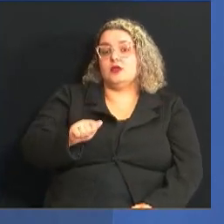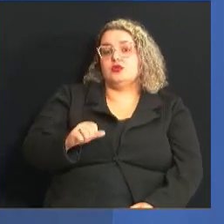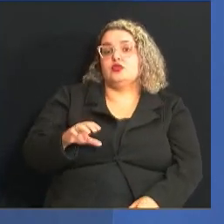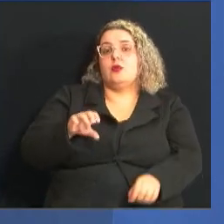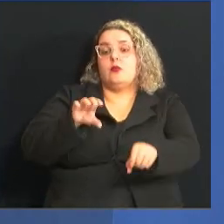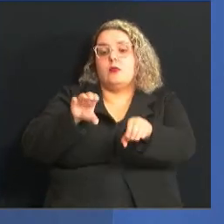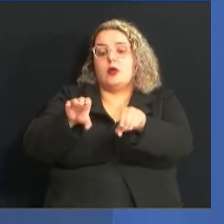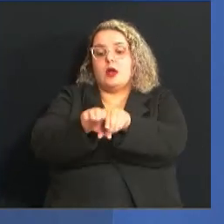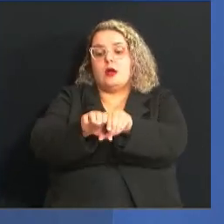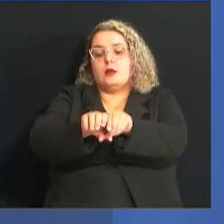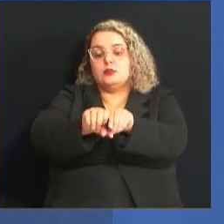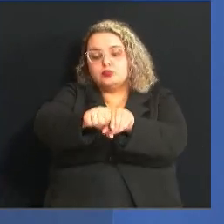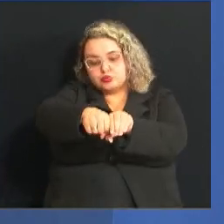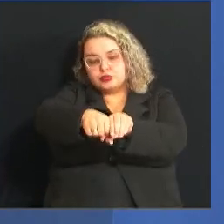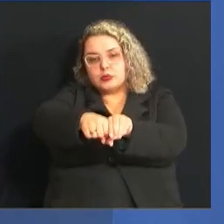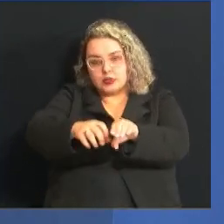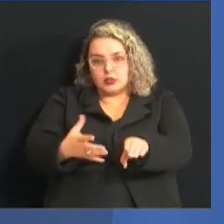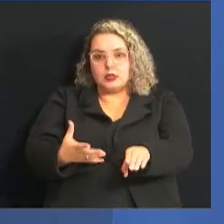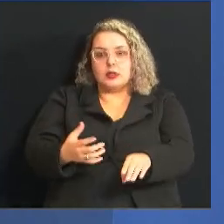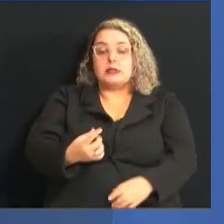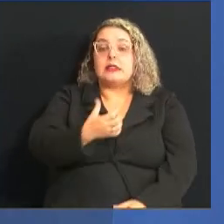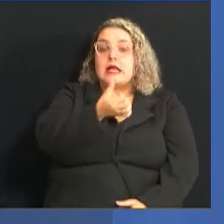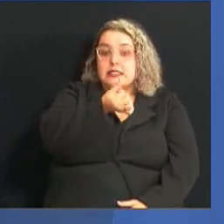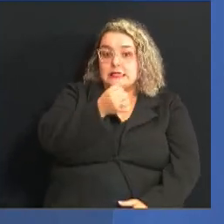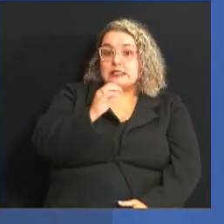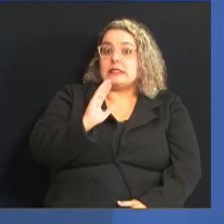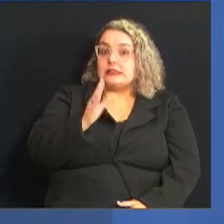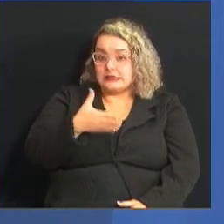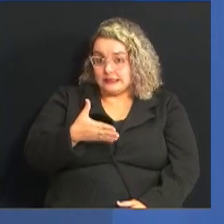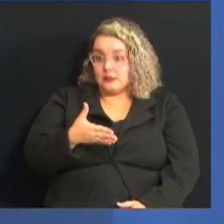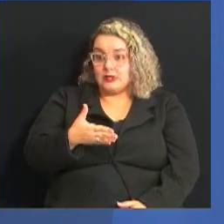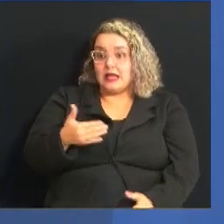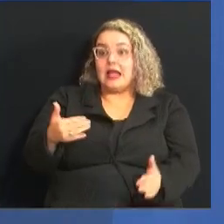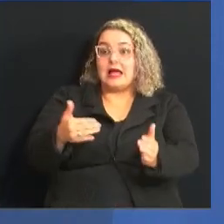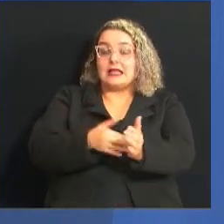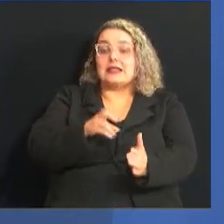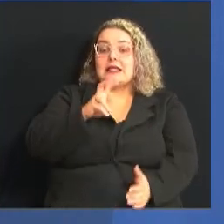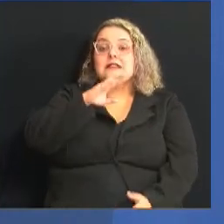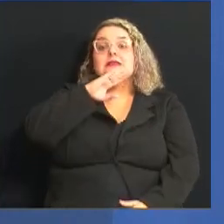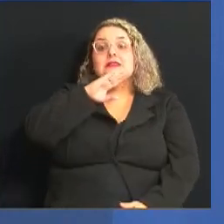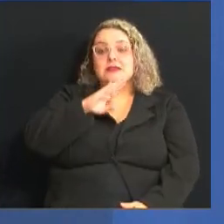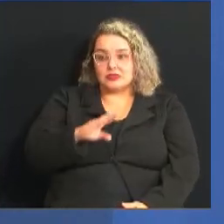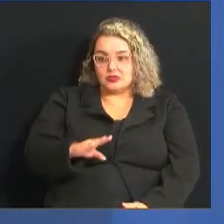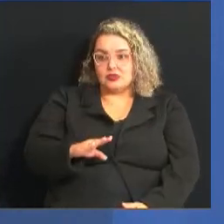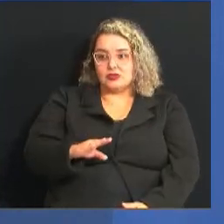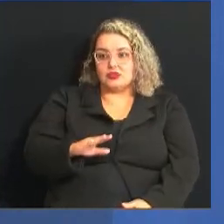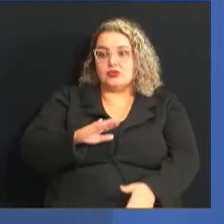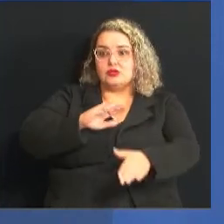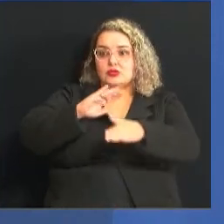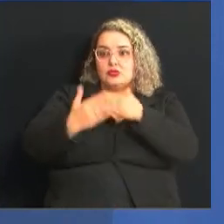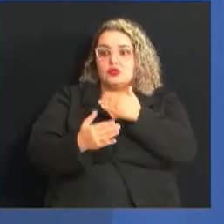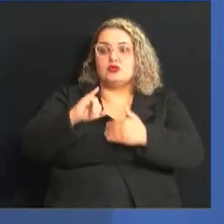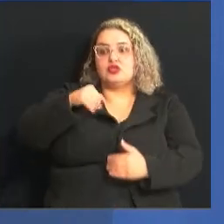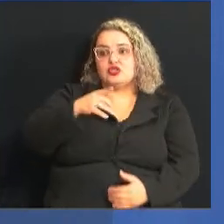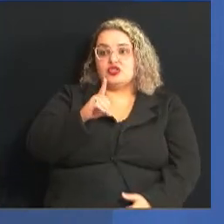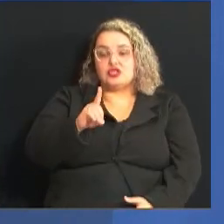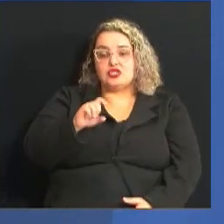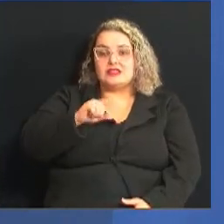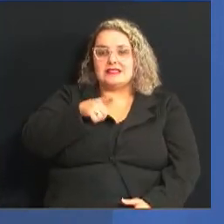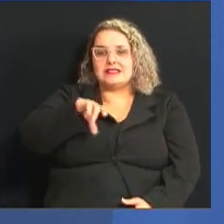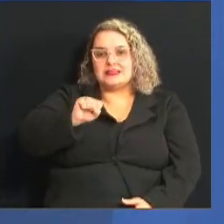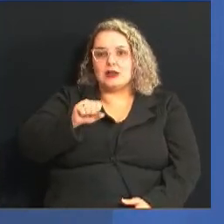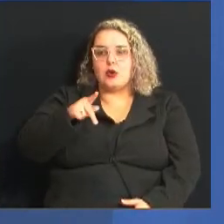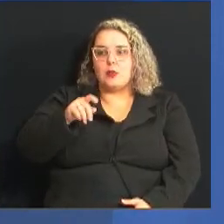Por isso, atenção, das 6h30 da manhã até as 5 horas da tarde, o Jardim São Pedro de Viracopos, o